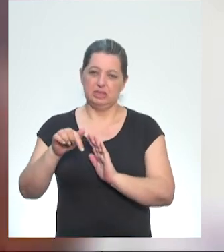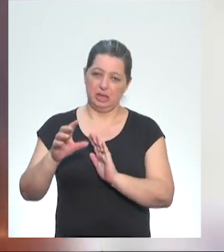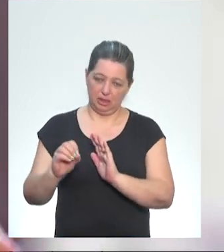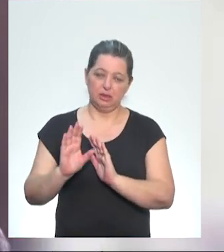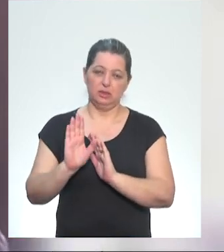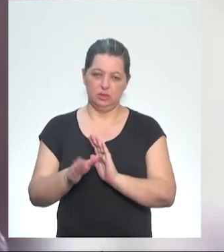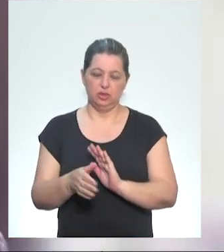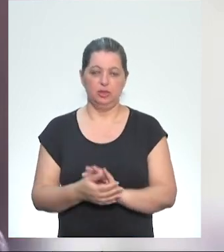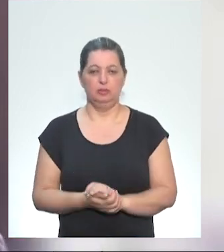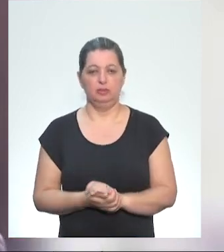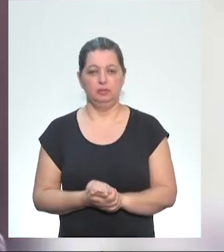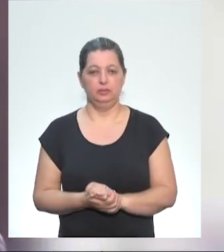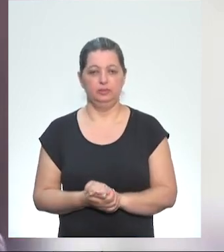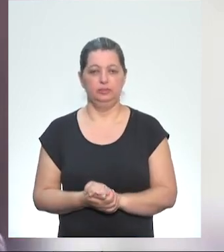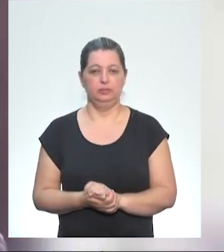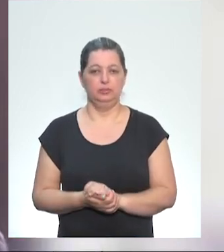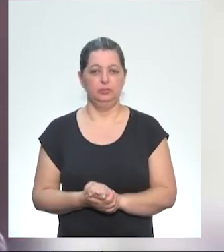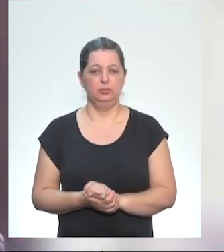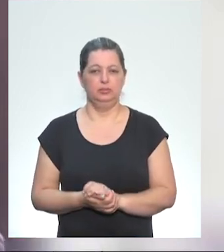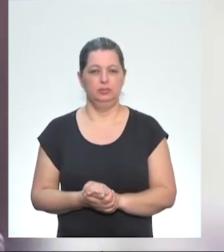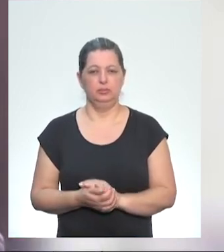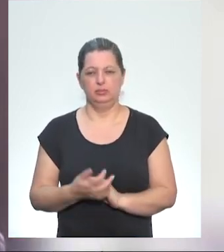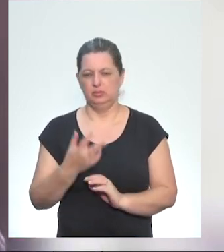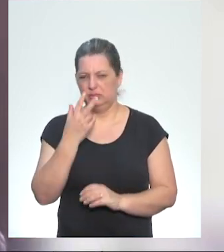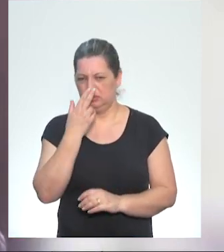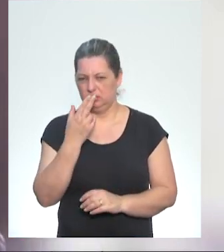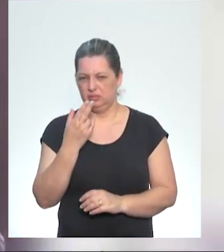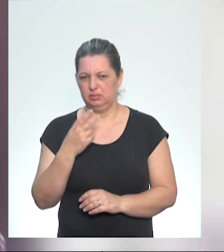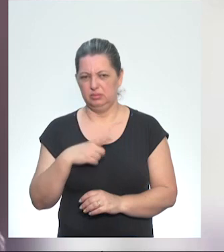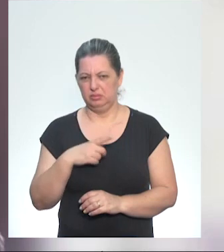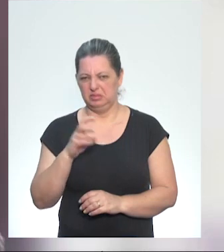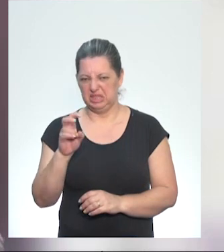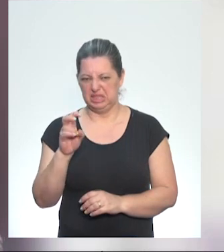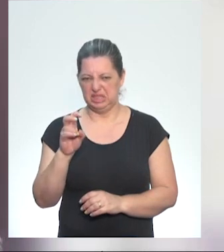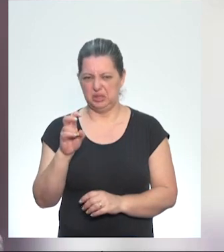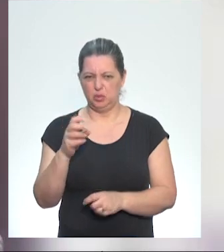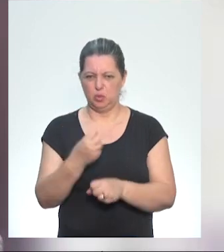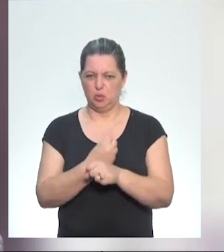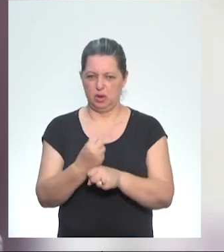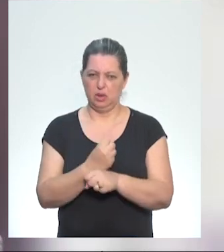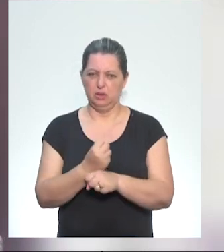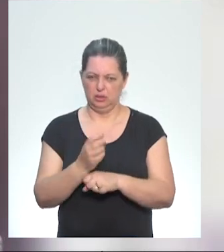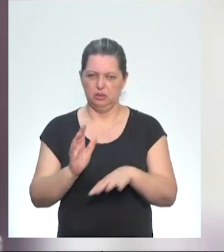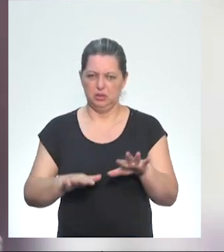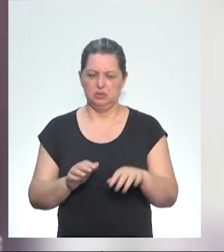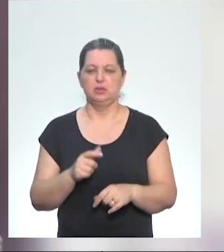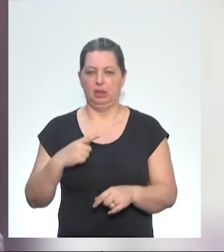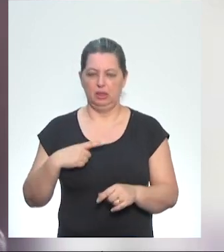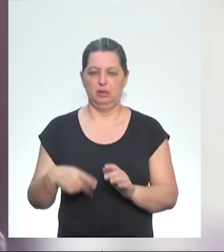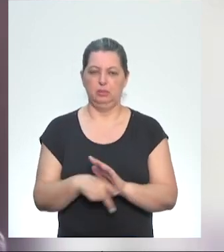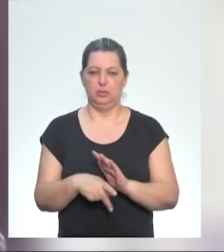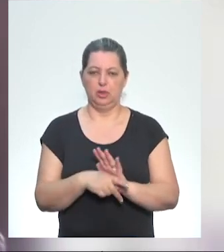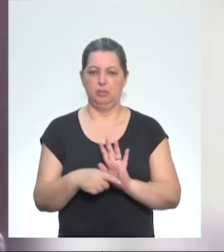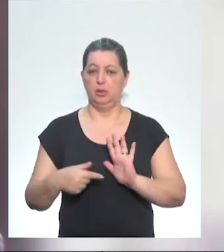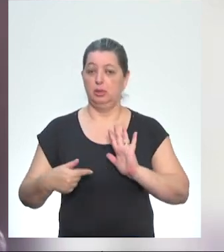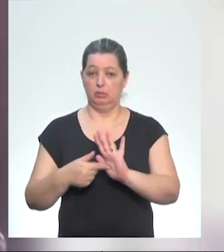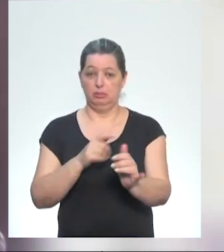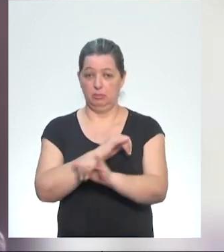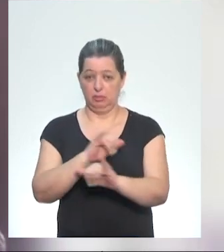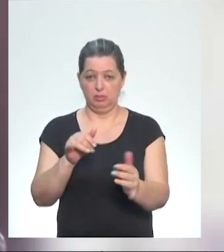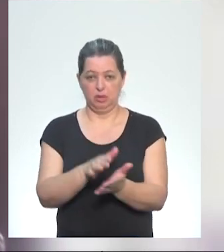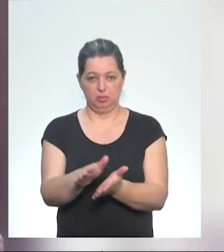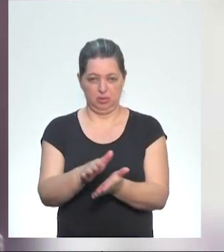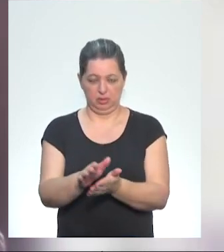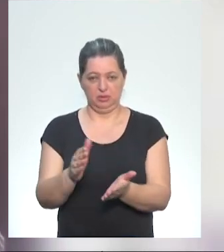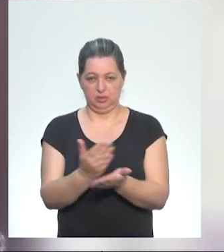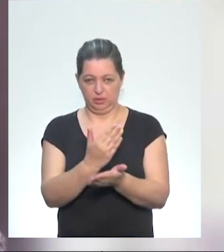depois, agora, acho que, se eu não me engano, tem... acho que uns 5 anos, mais ou menos, tem uma republicação do livro, e aí ela mesmo,